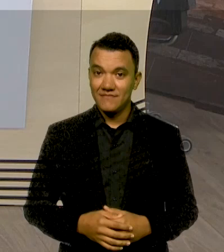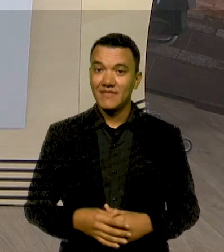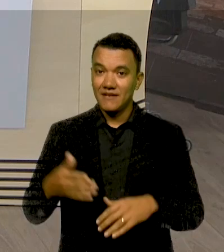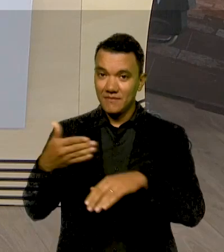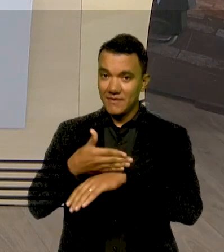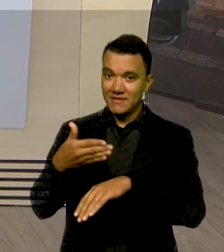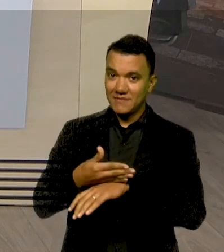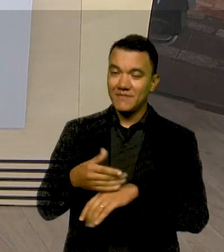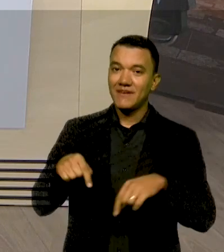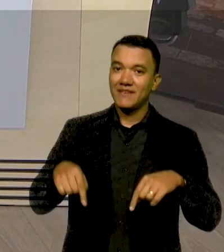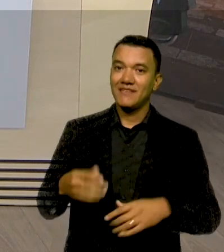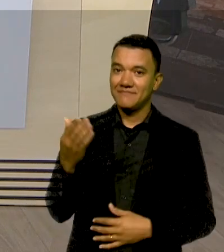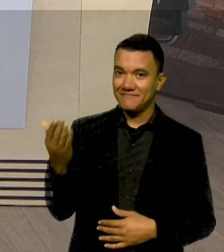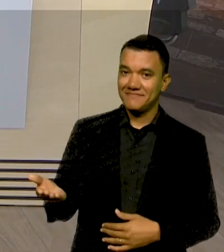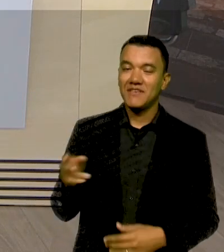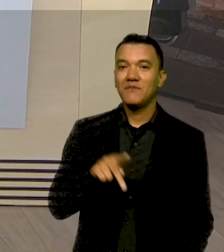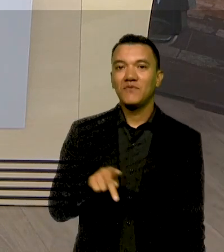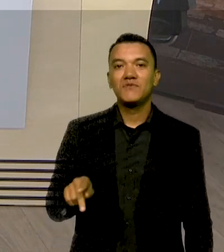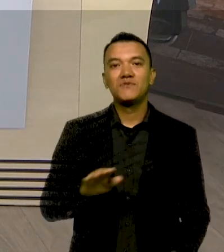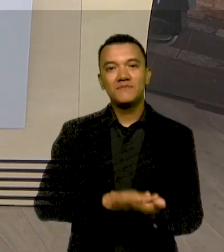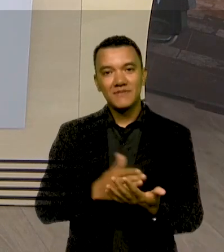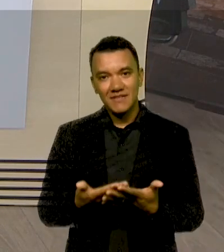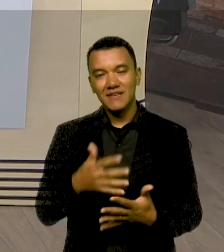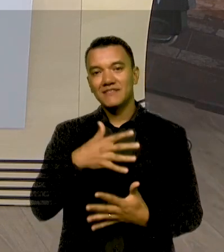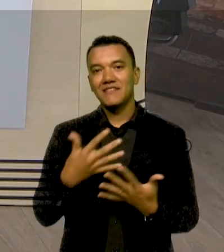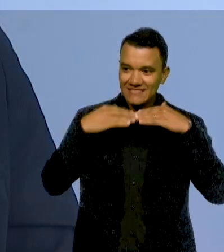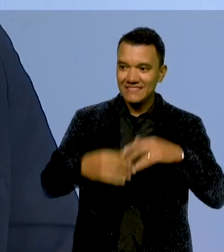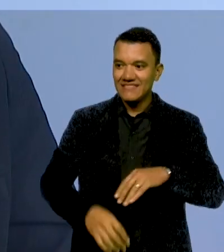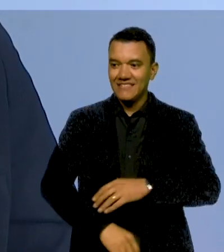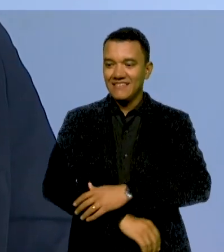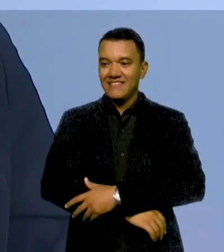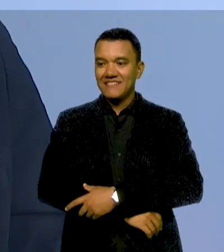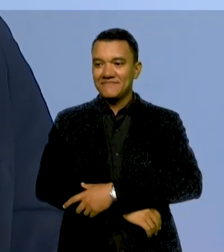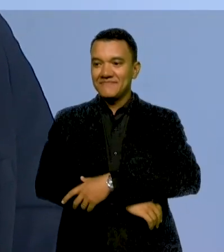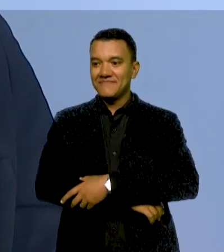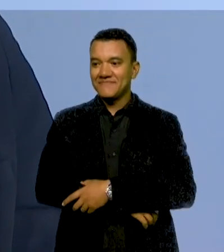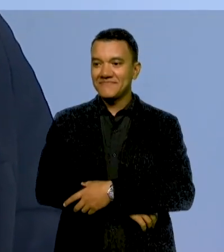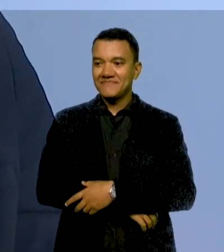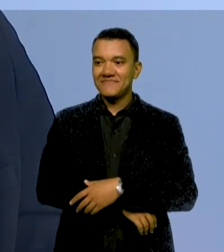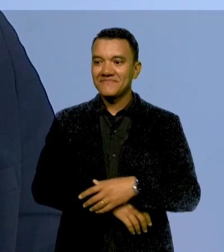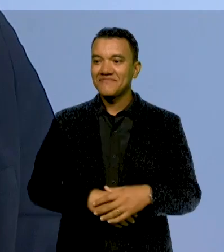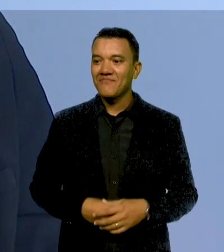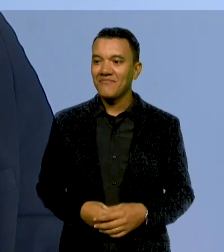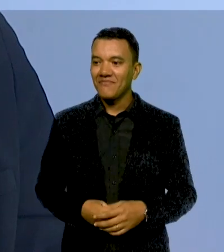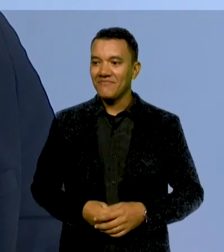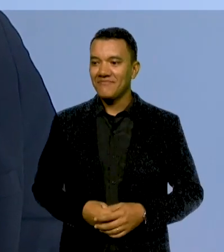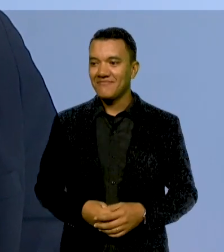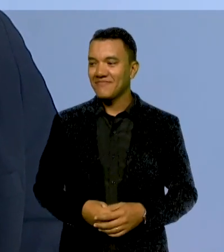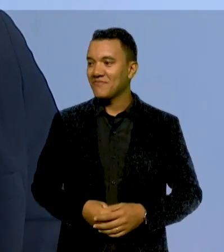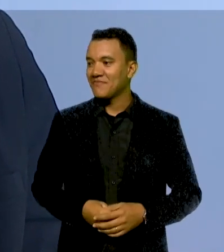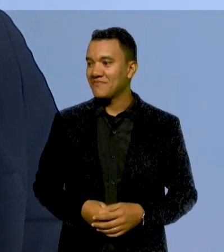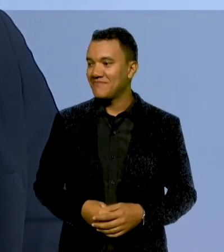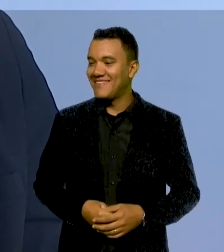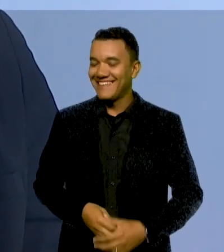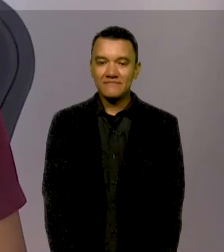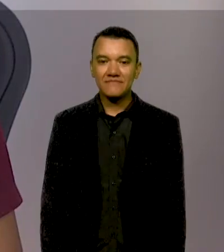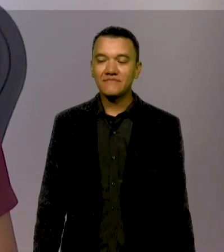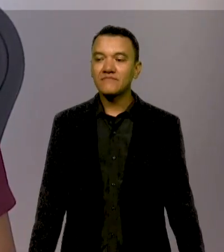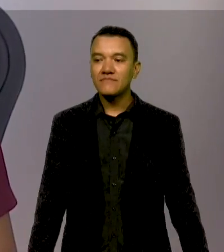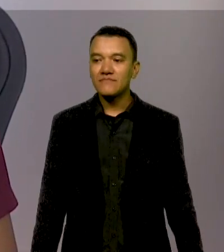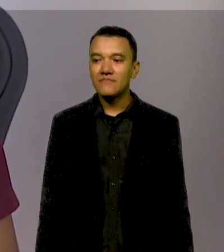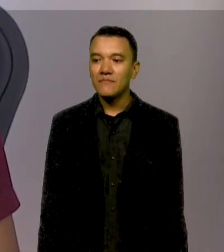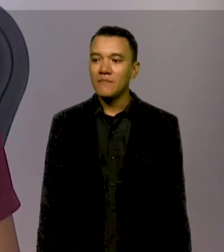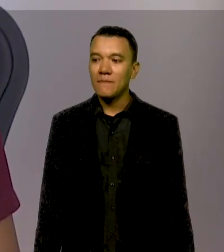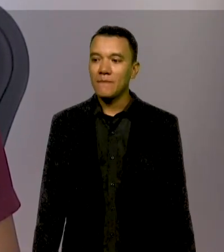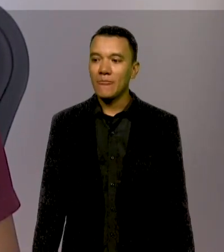desse debate o professor e tradutor-intérprete de Libras da Assembleia Legislativa do Estado do Maranhão, João Moreno,